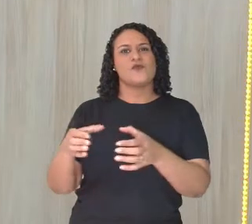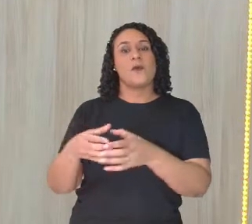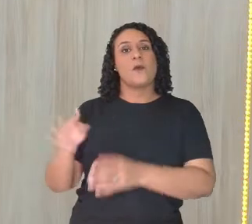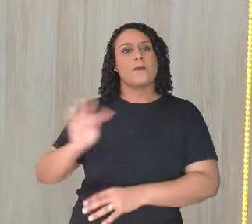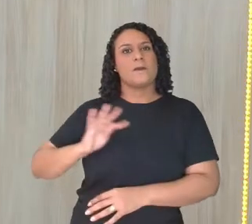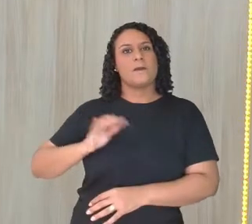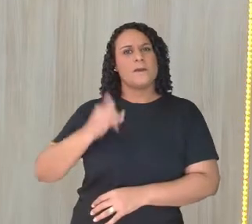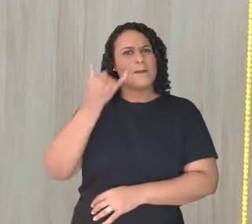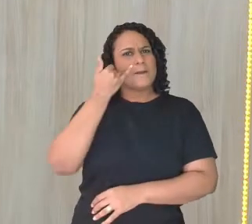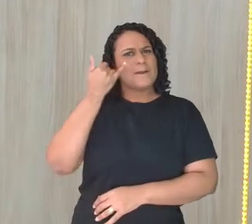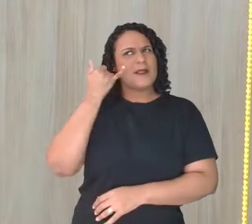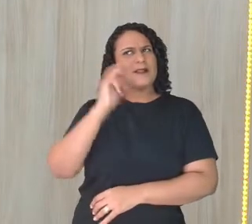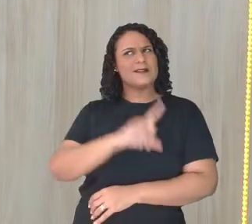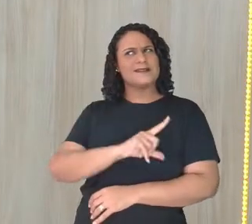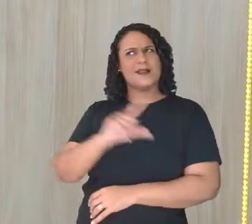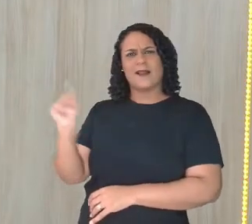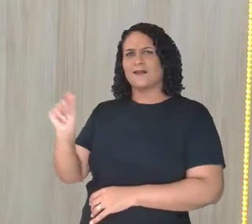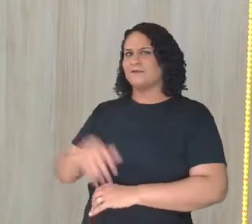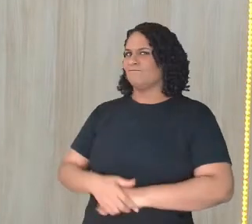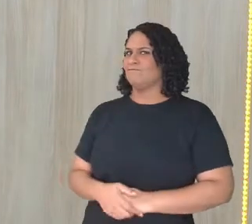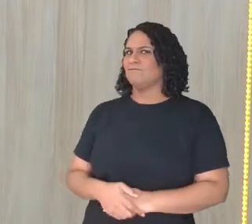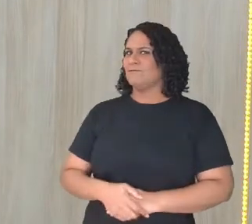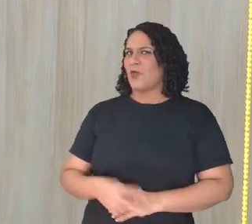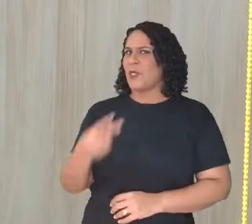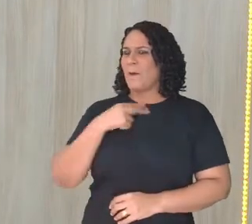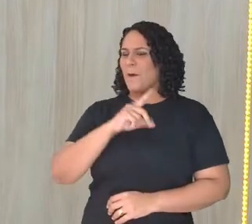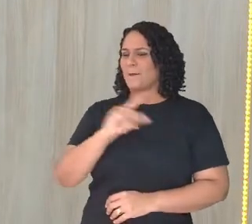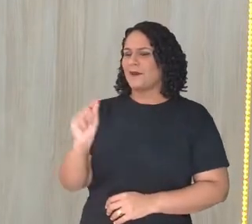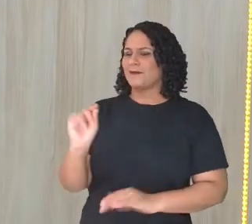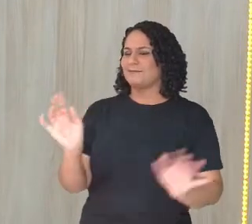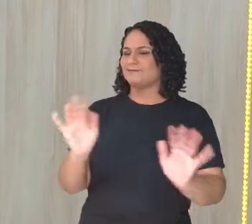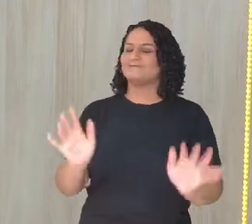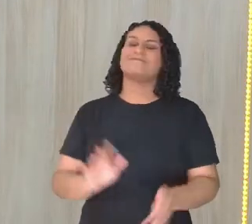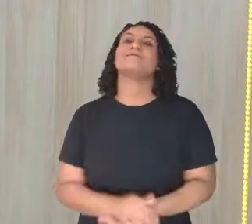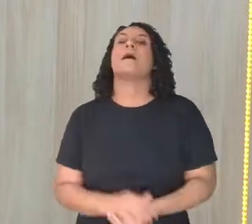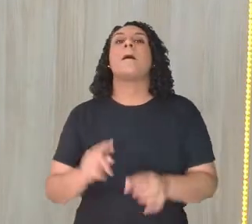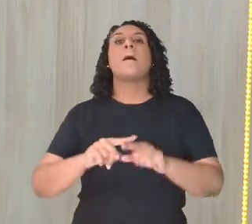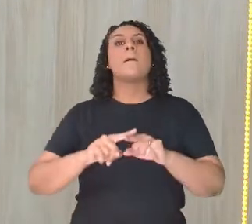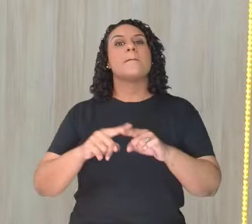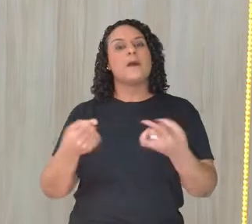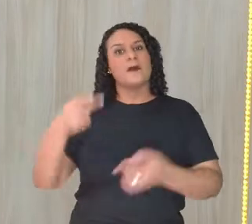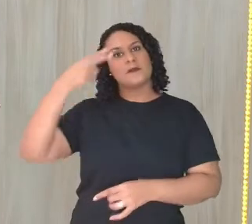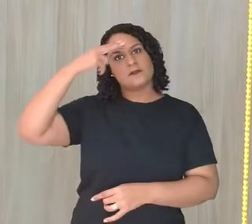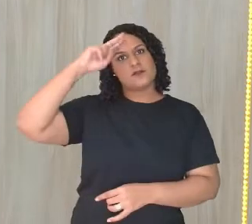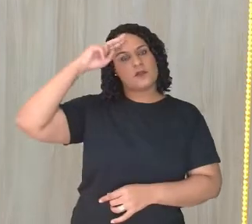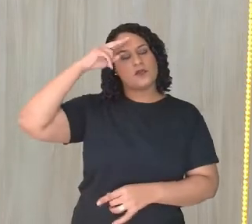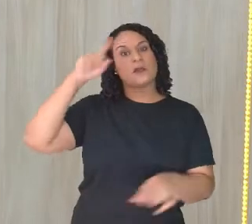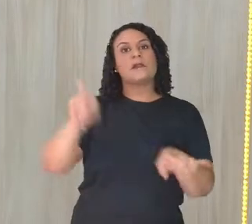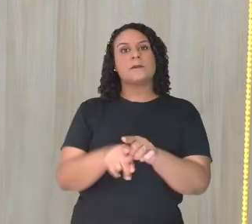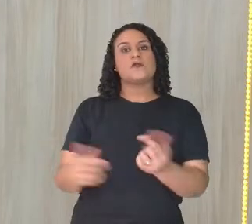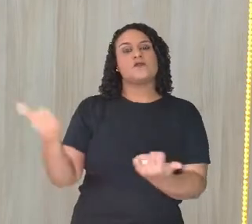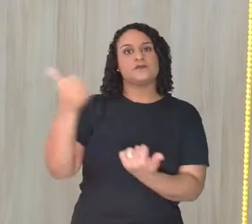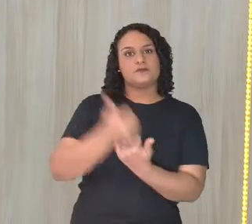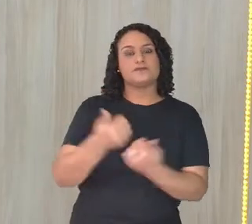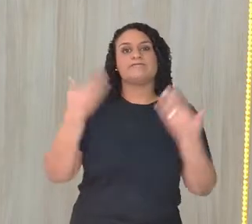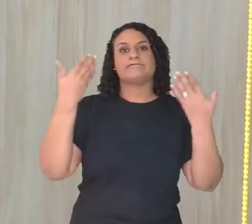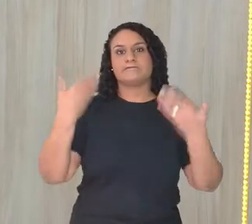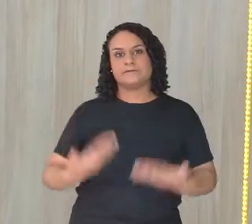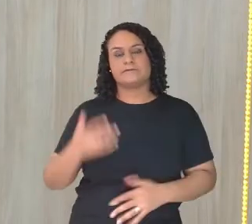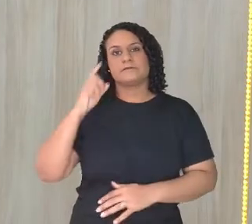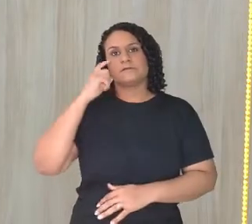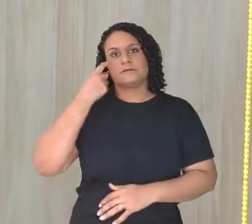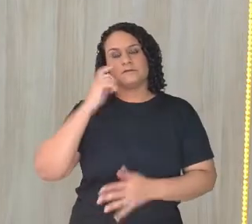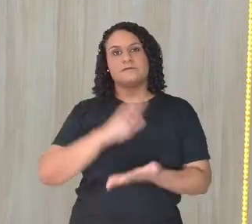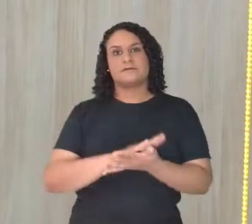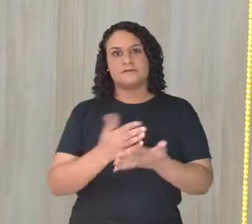deu uma saidinha, Billy danado. Mas ele está comandando toda a parte técnica. Estou aqui com a nossa intérprete,